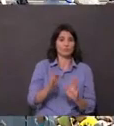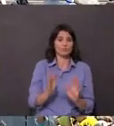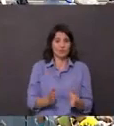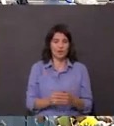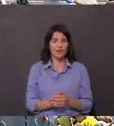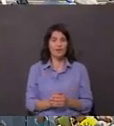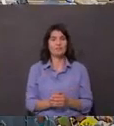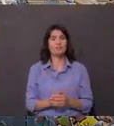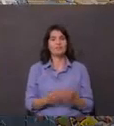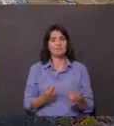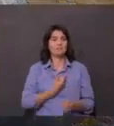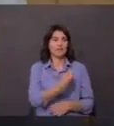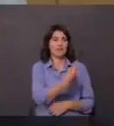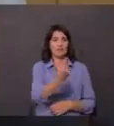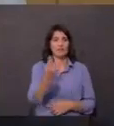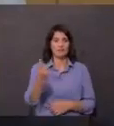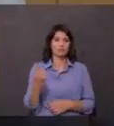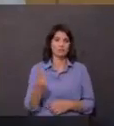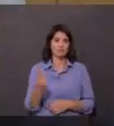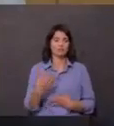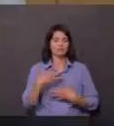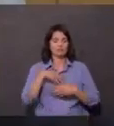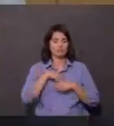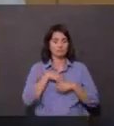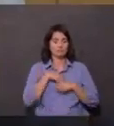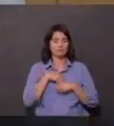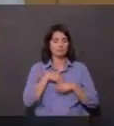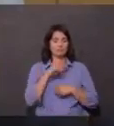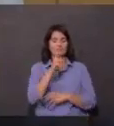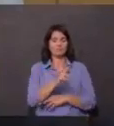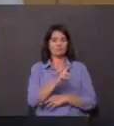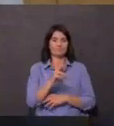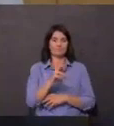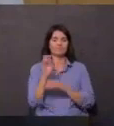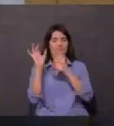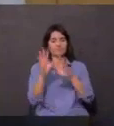irá aproximar-se de cada um de vós e dar a sua bênção.